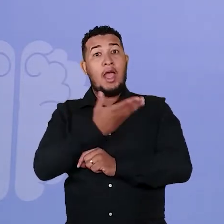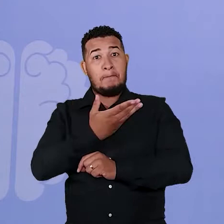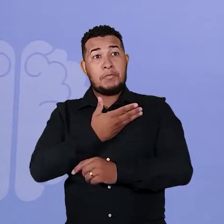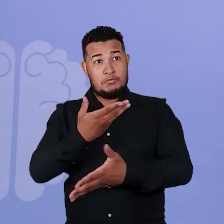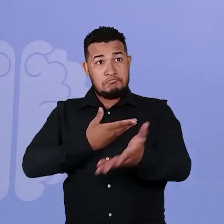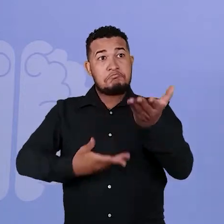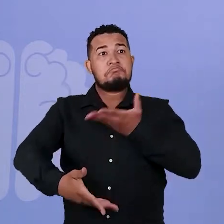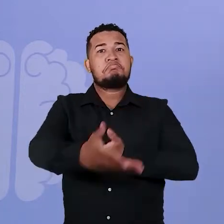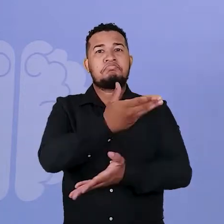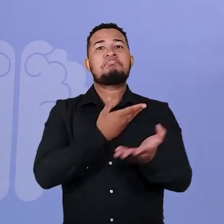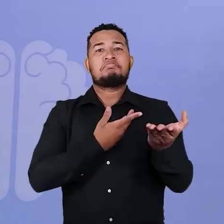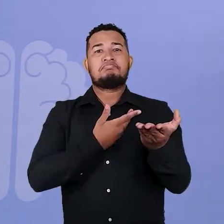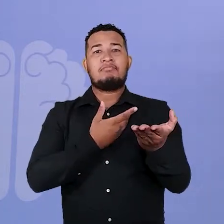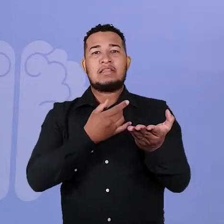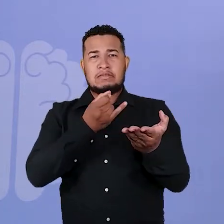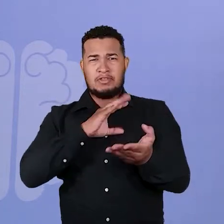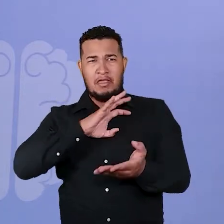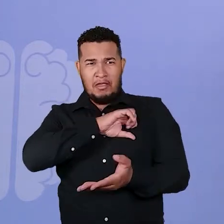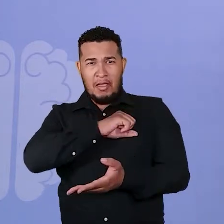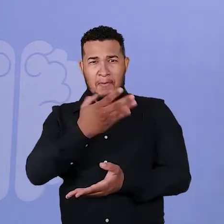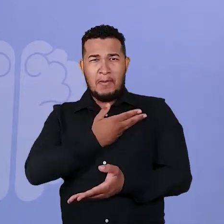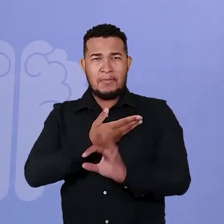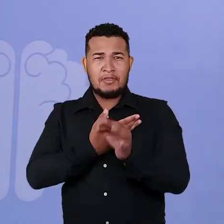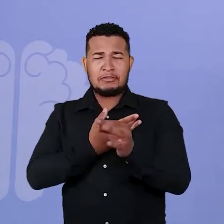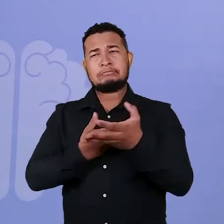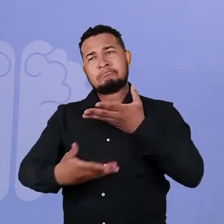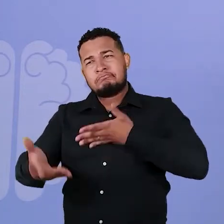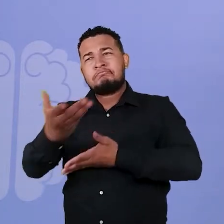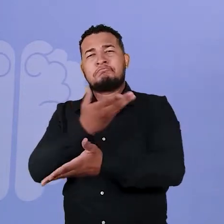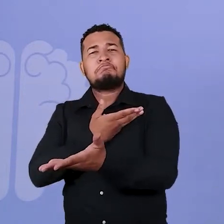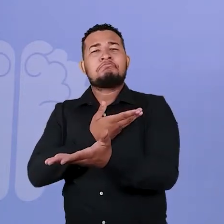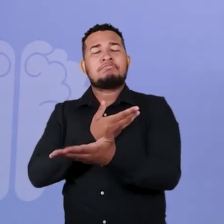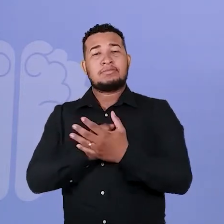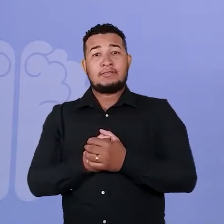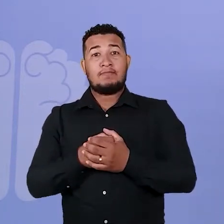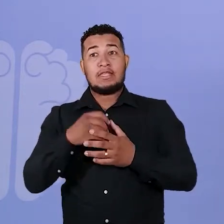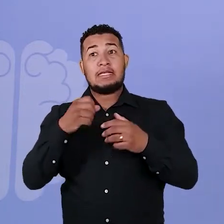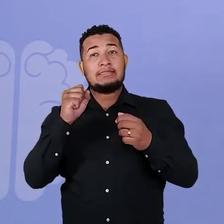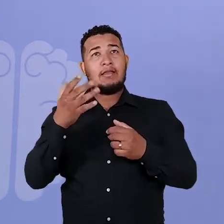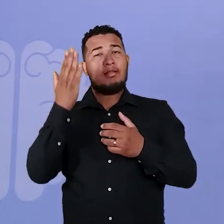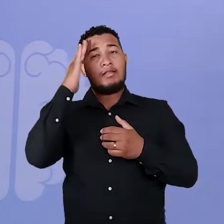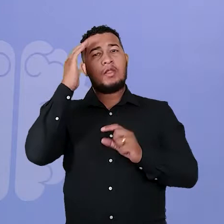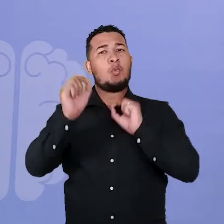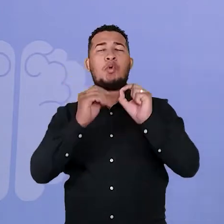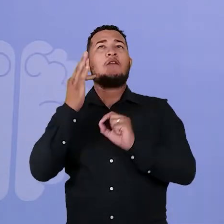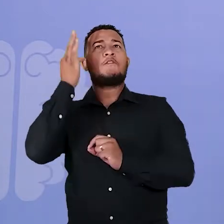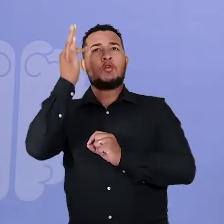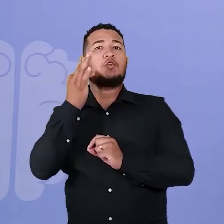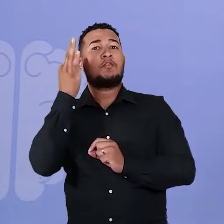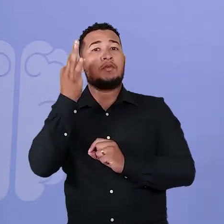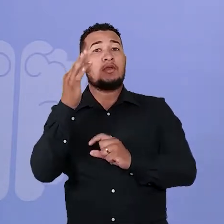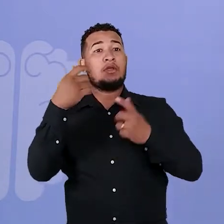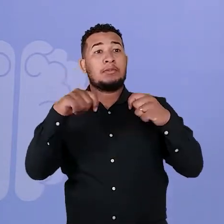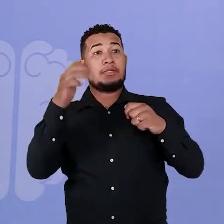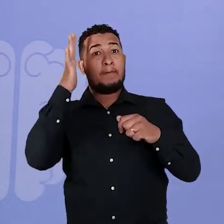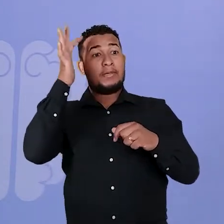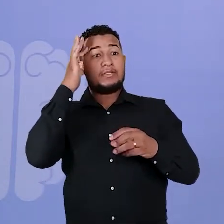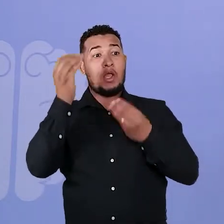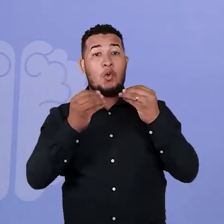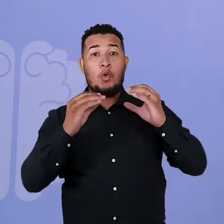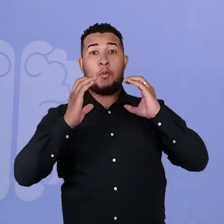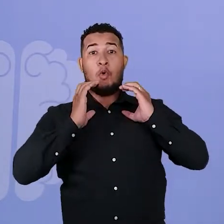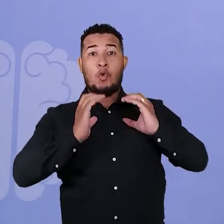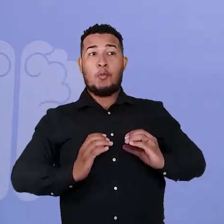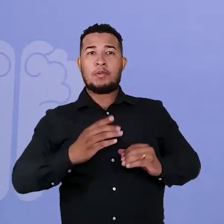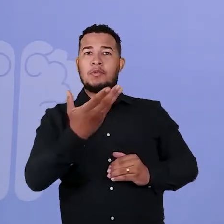entre amigos. Se a gente quiser entender o que é filosofia, a gente precisa entender como